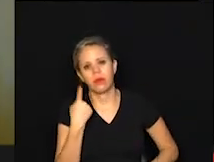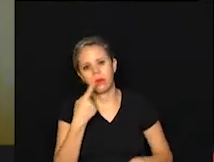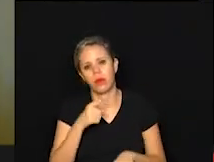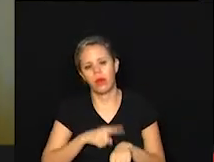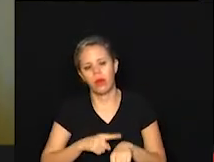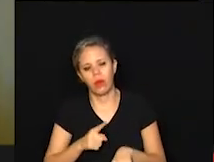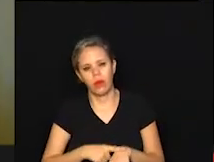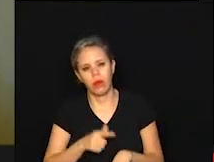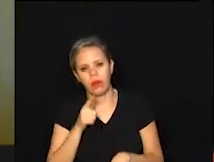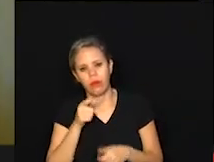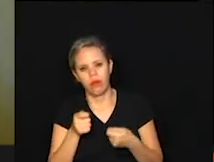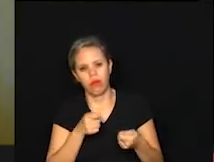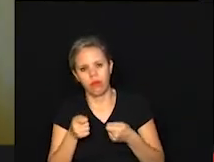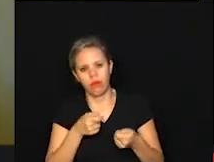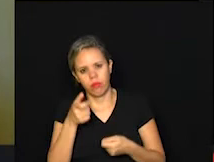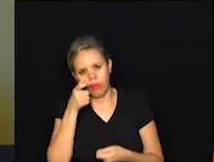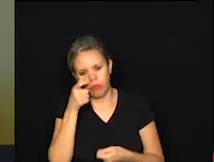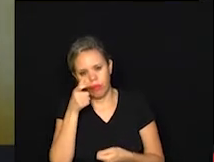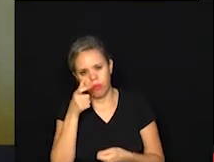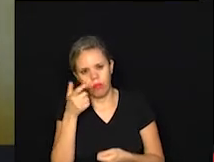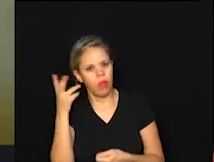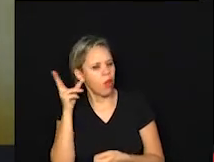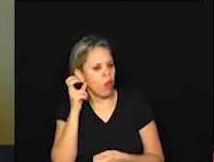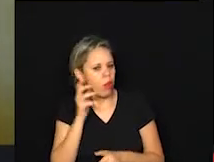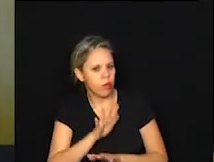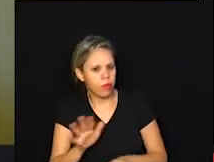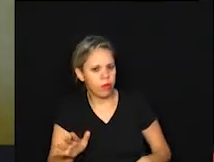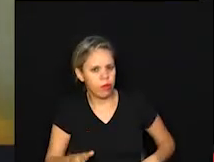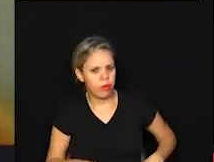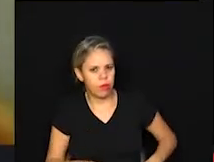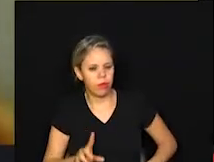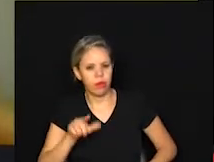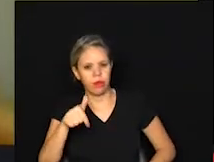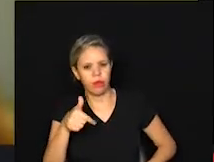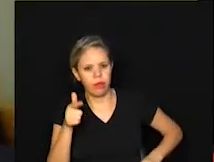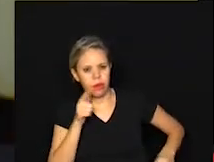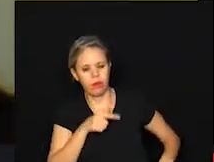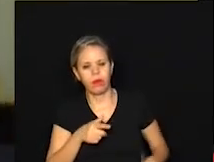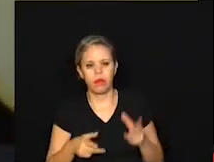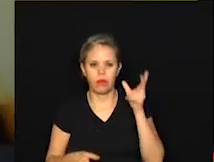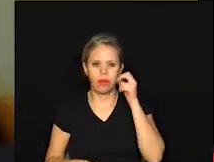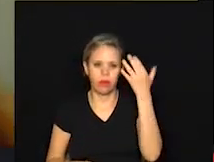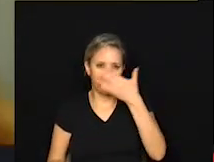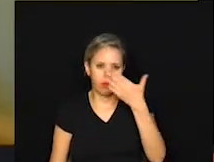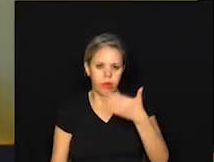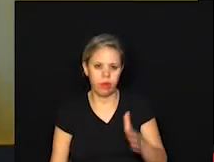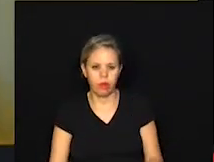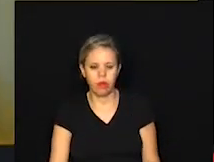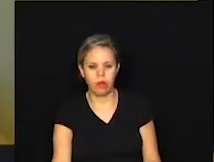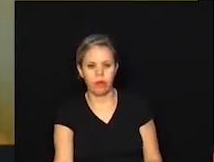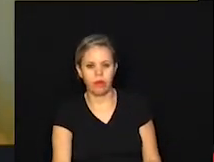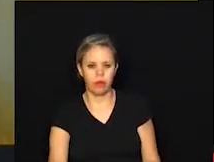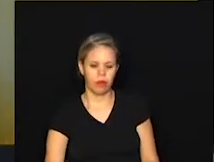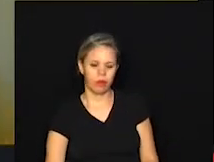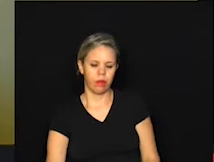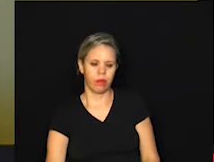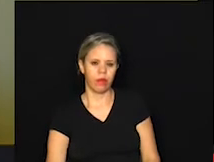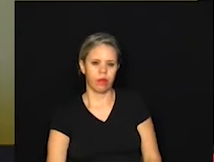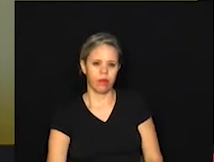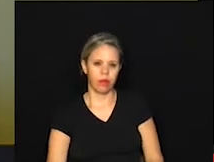estabilizar, assistir vocês, mas não ouvia. Aí depois eu conseguia ouvir e não conseguia